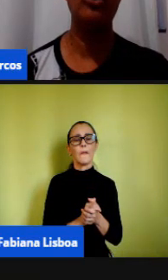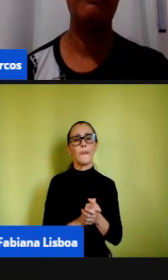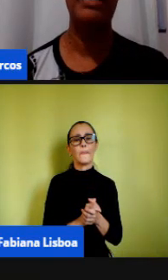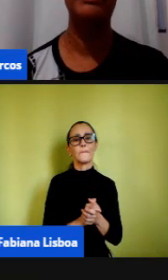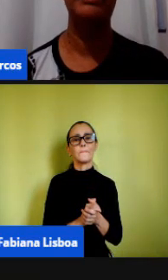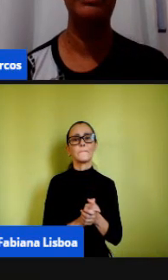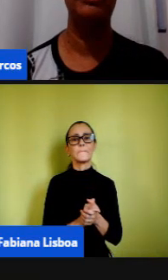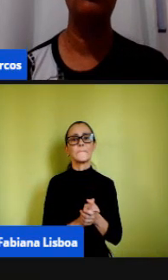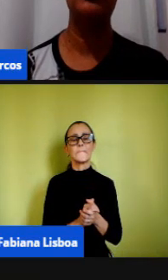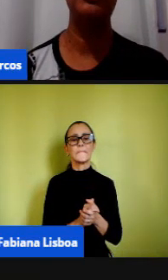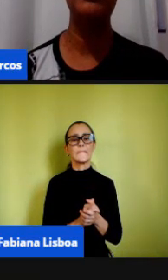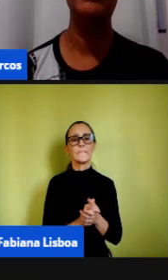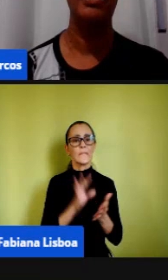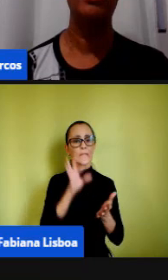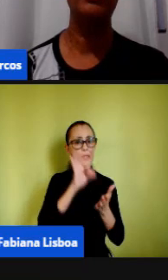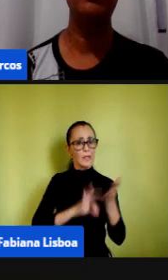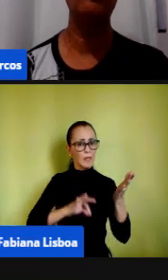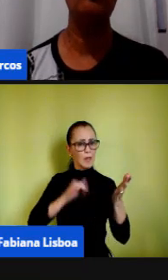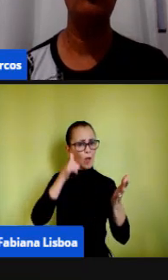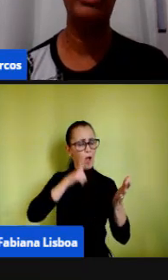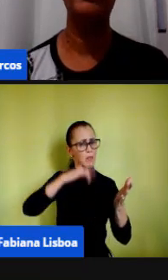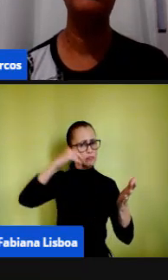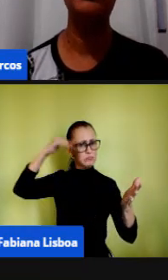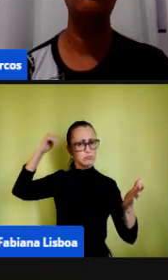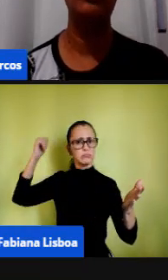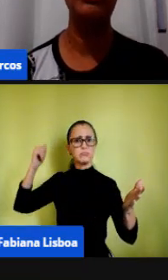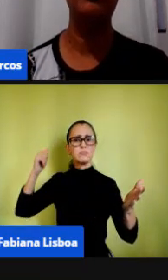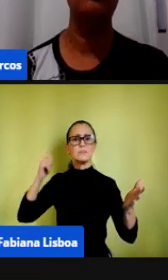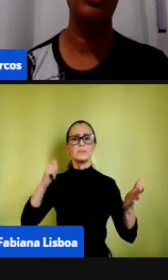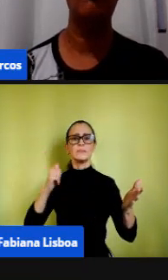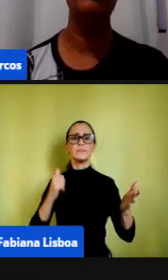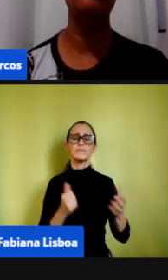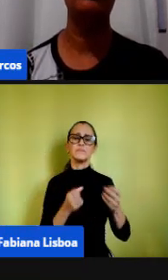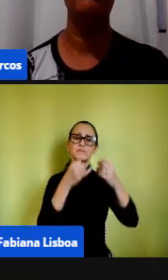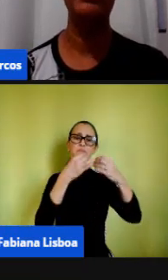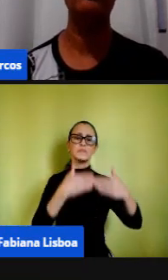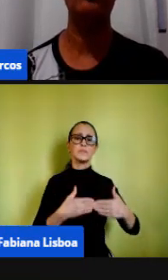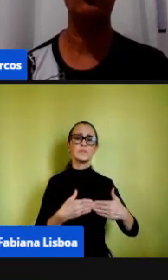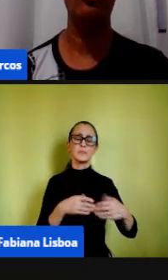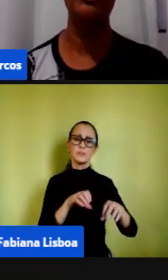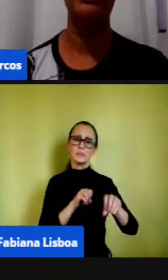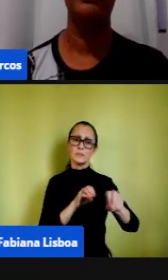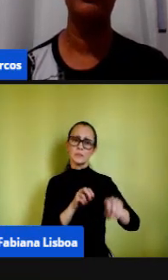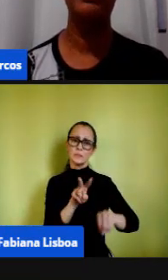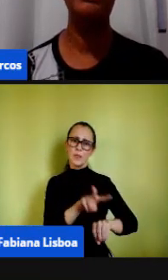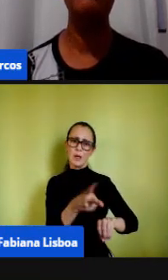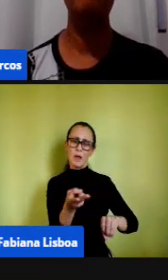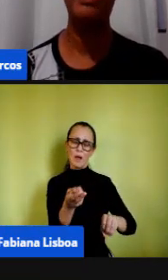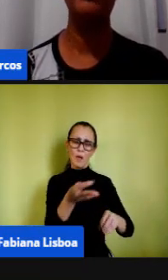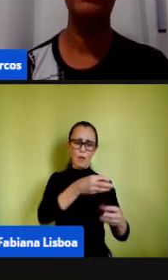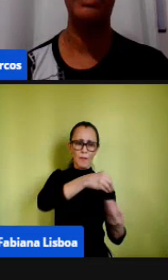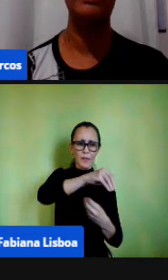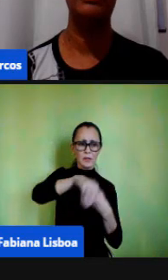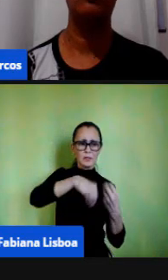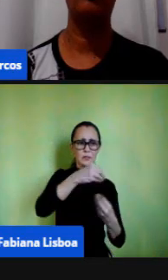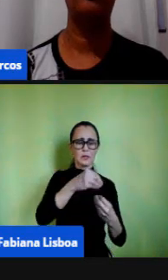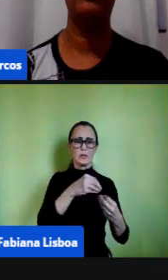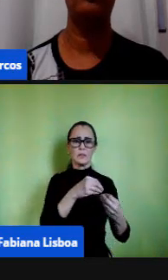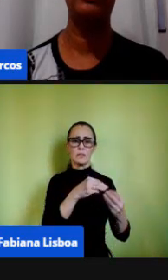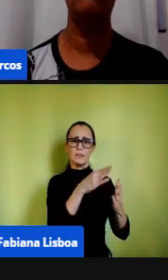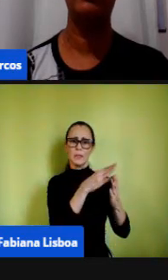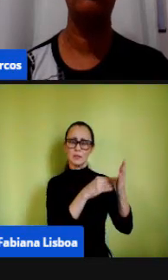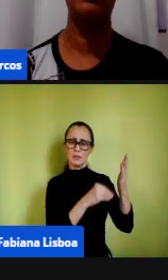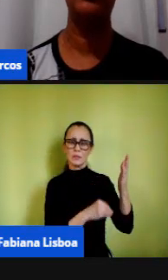a autora Basic nos diz que o ensino híbrido é uma mistura metodológica que impacta a ação